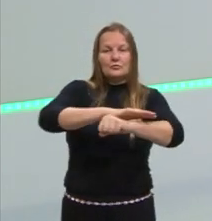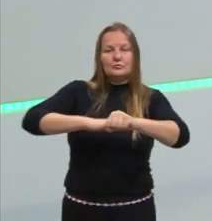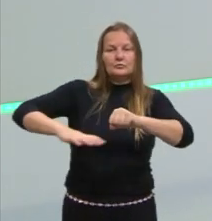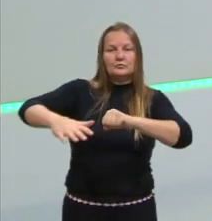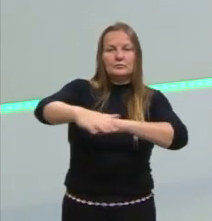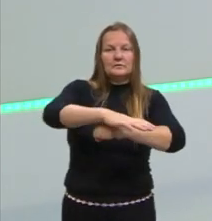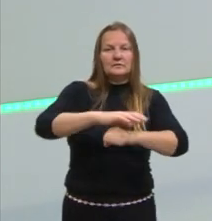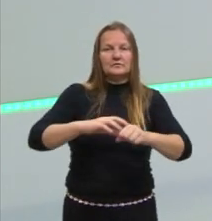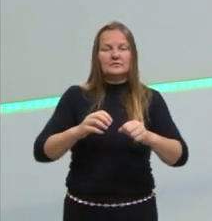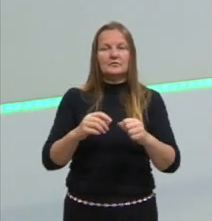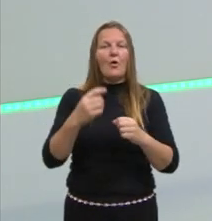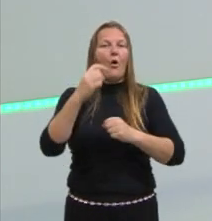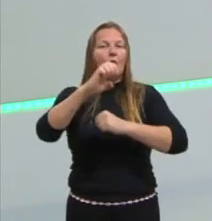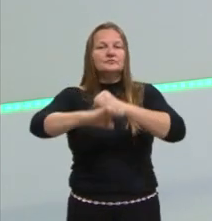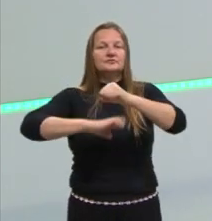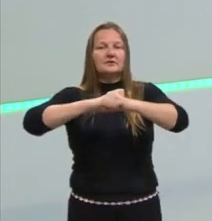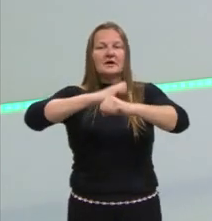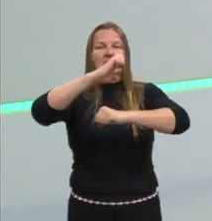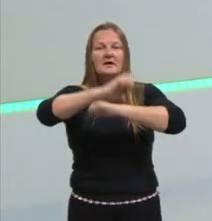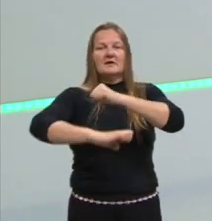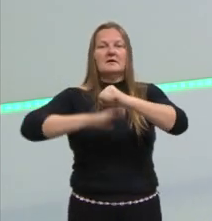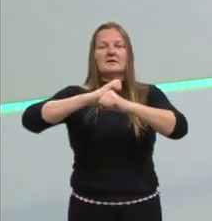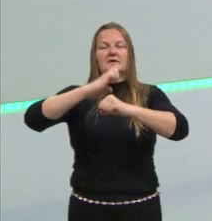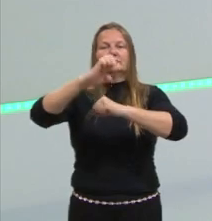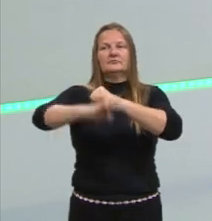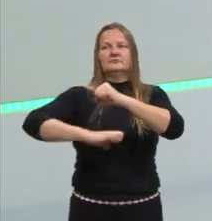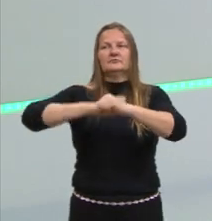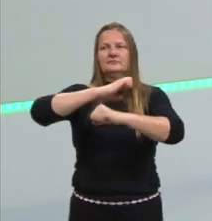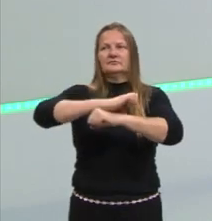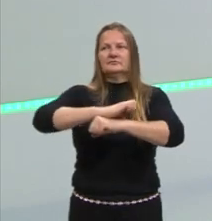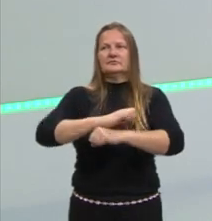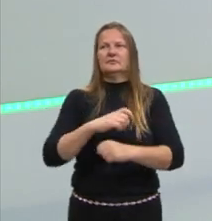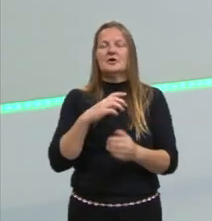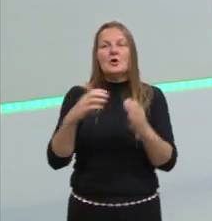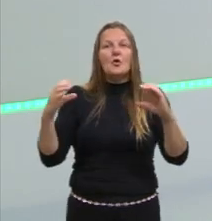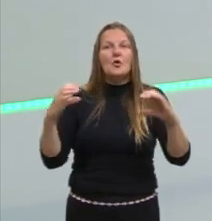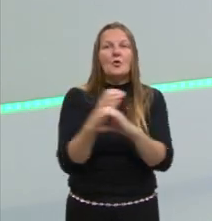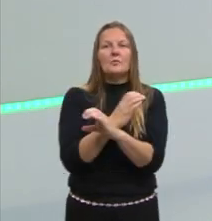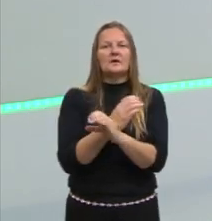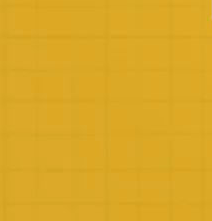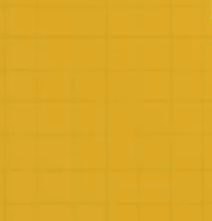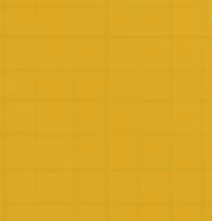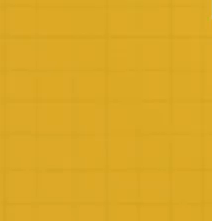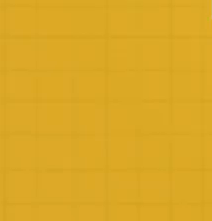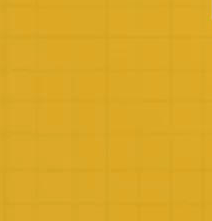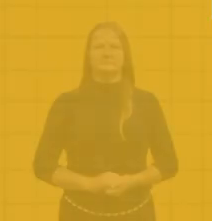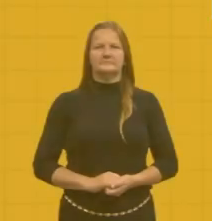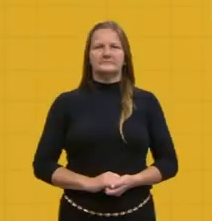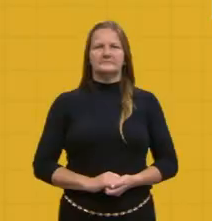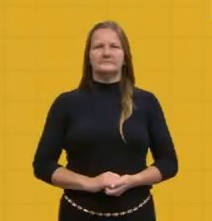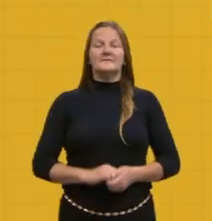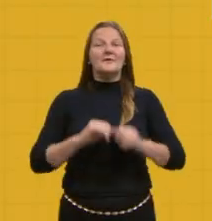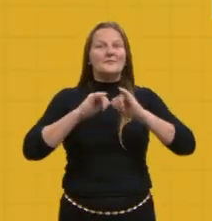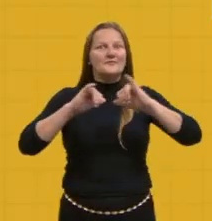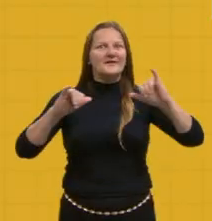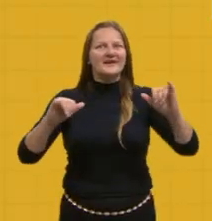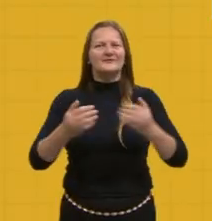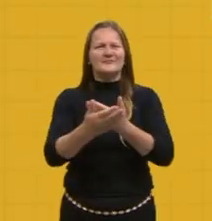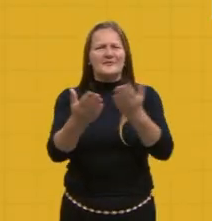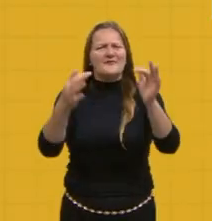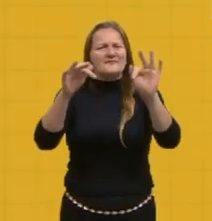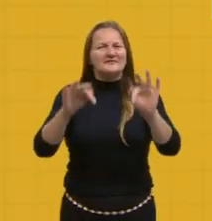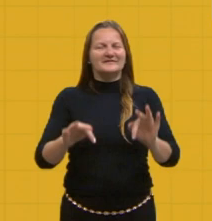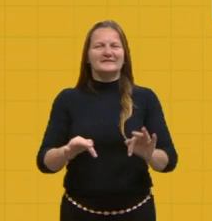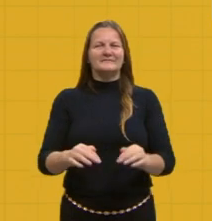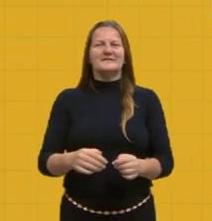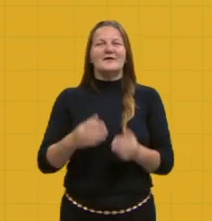esses elétrons Isso aqui é uma probabilidade a gente não tem todo isso de elétrons pessoal só um recadinho para finalizar